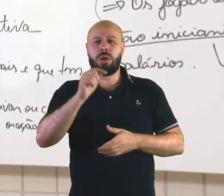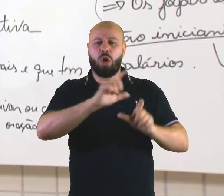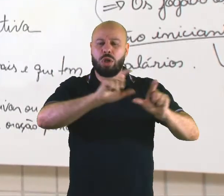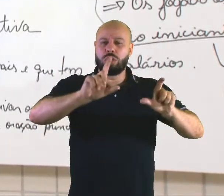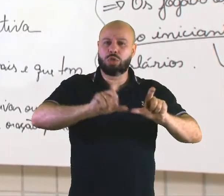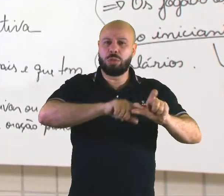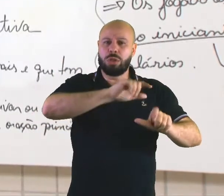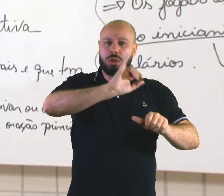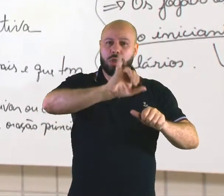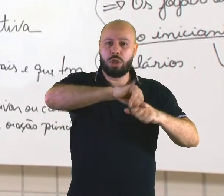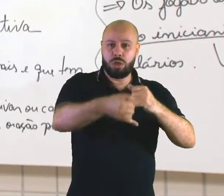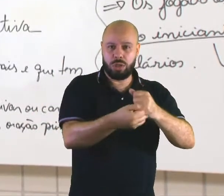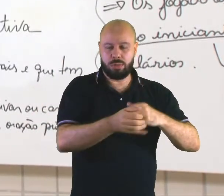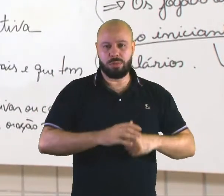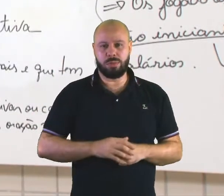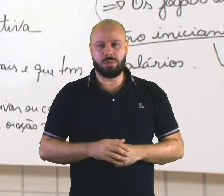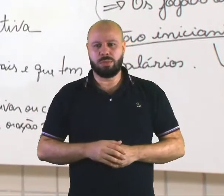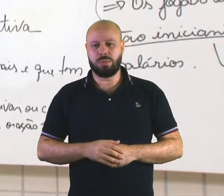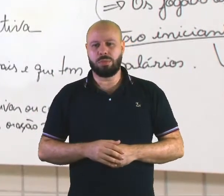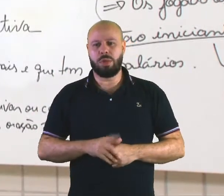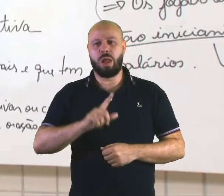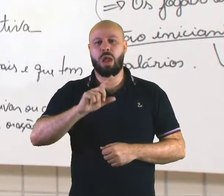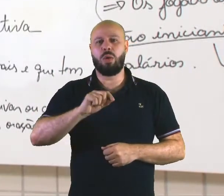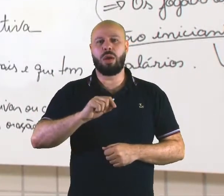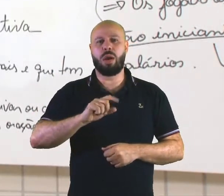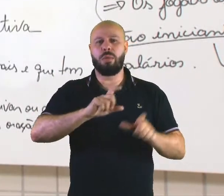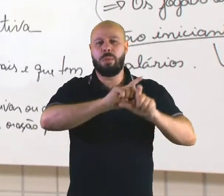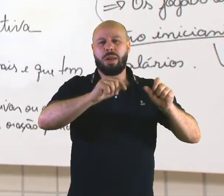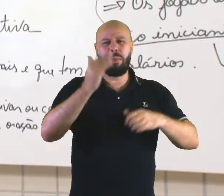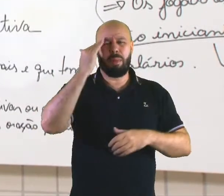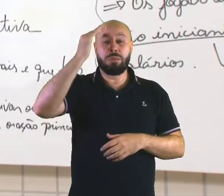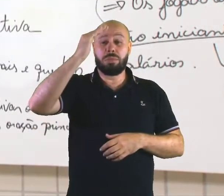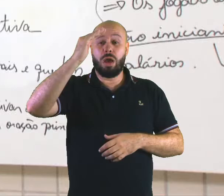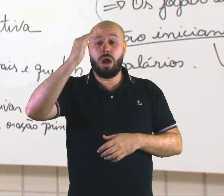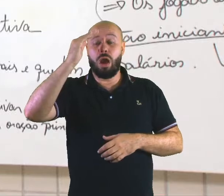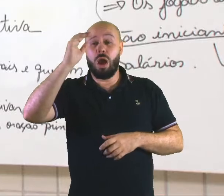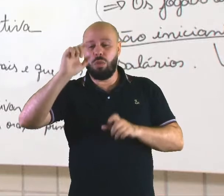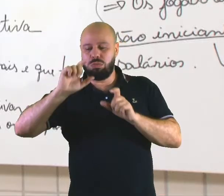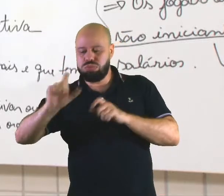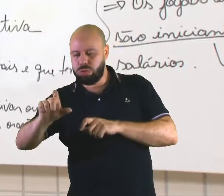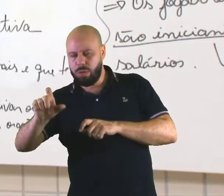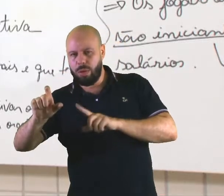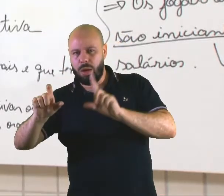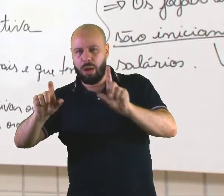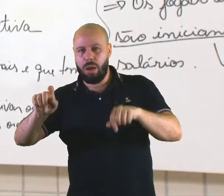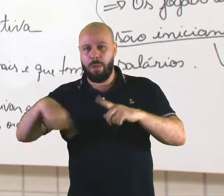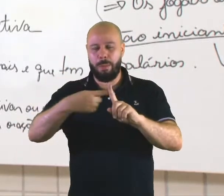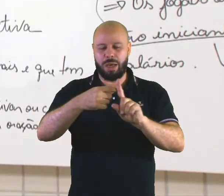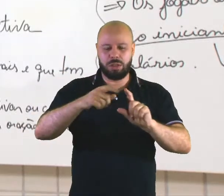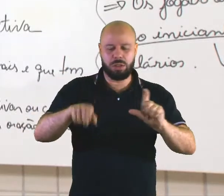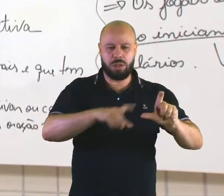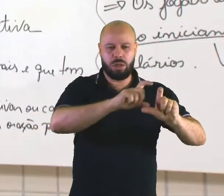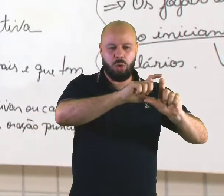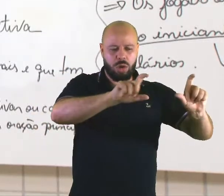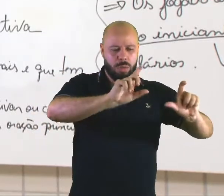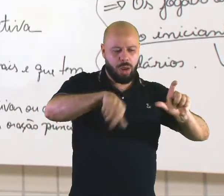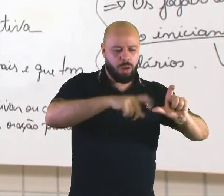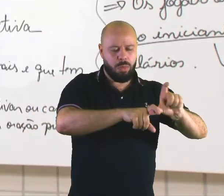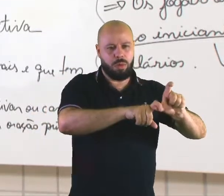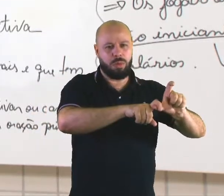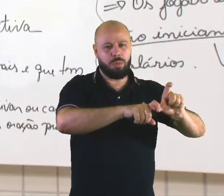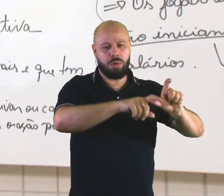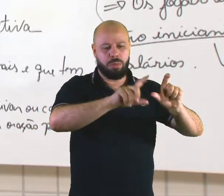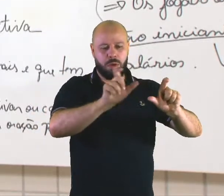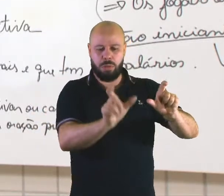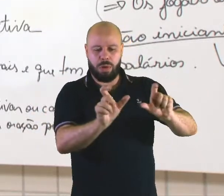subordinada adjetiva, que ela é uma oração principal, mas uma oração subordinada, e elas são